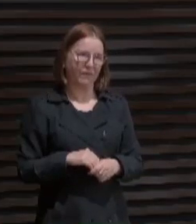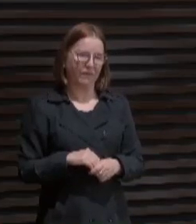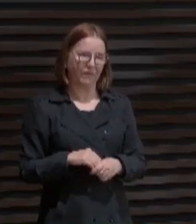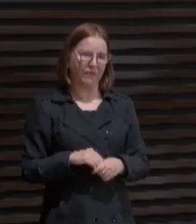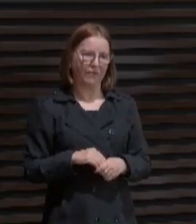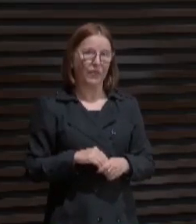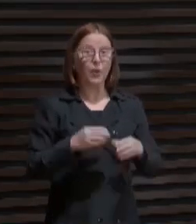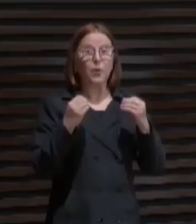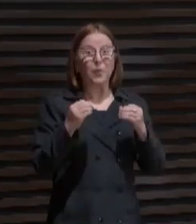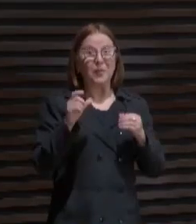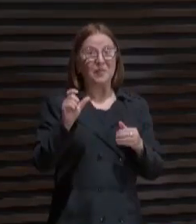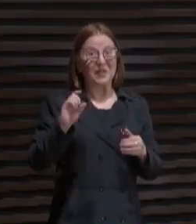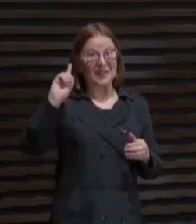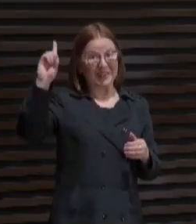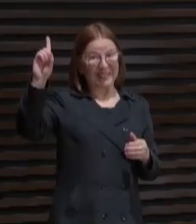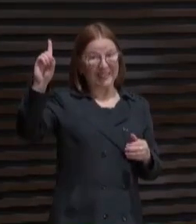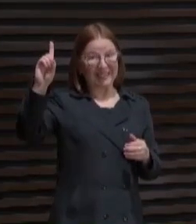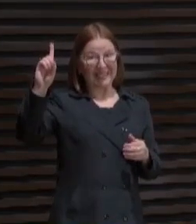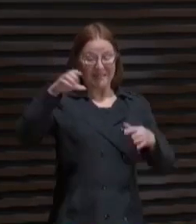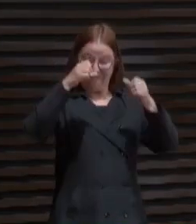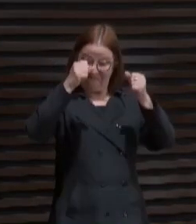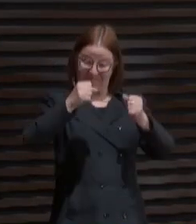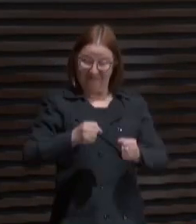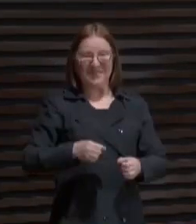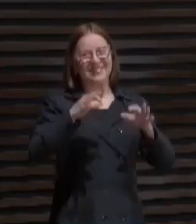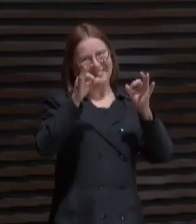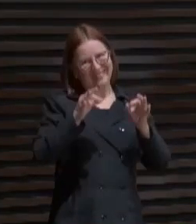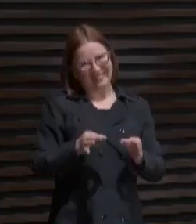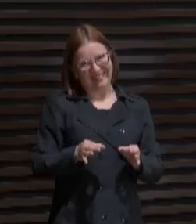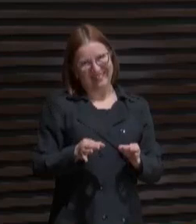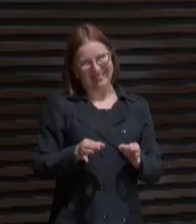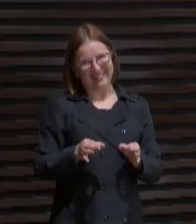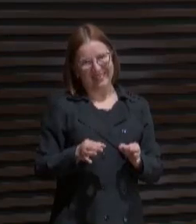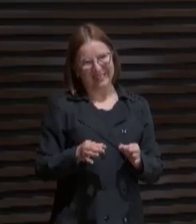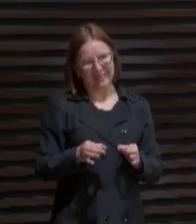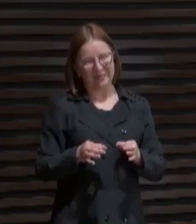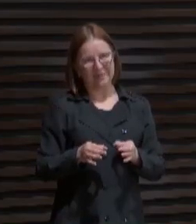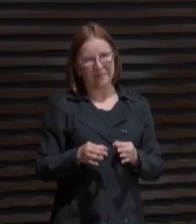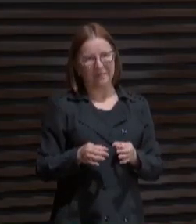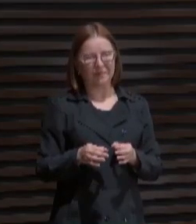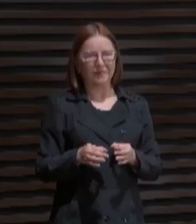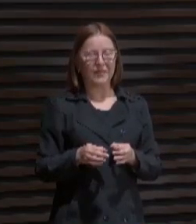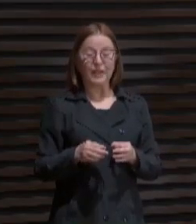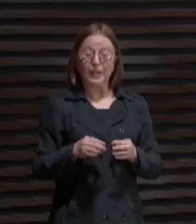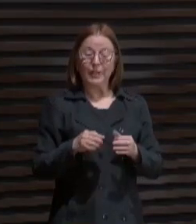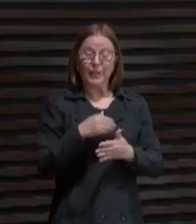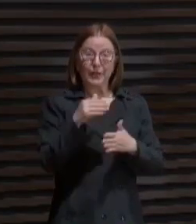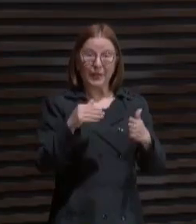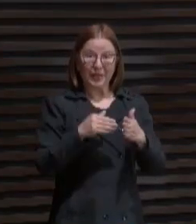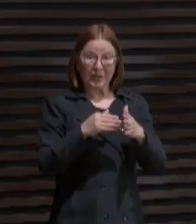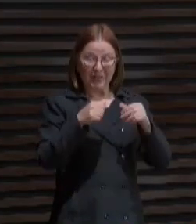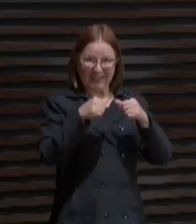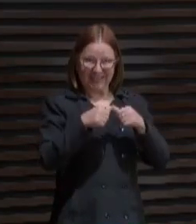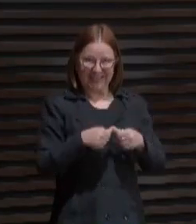nosso Senhor, ela é plena e perfeita. Lendo todo esse contexto do Evangelho, tudo isso se resume